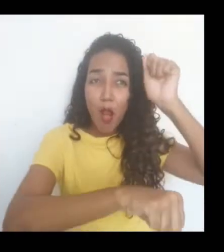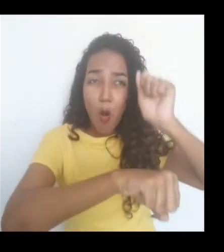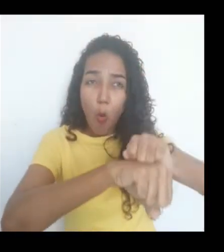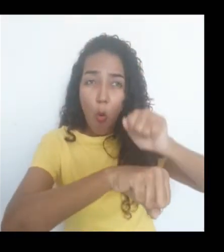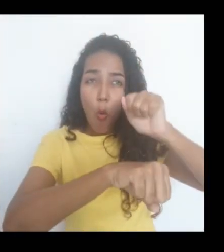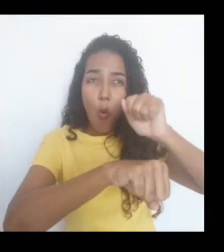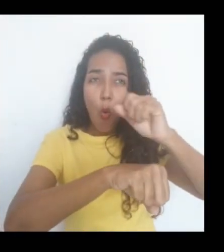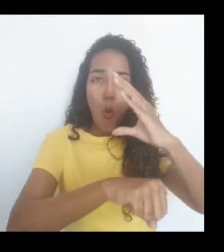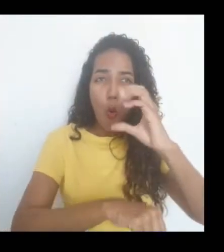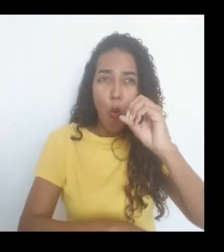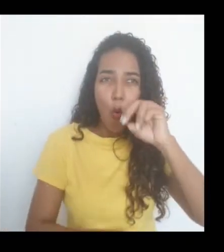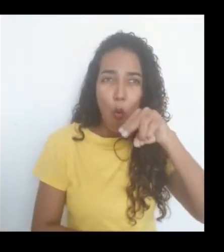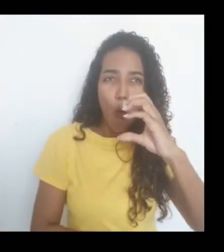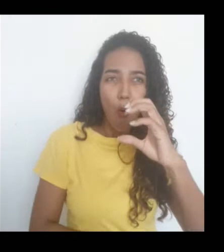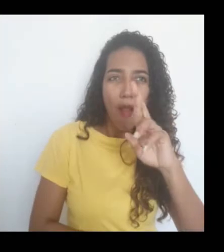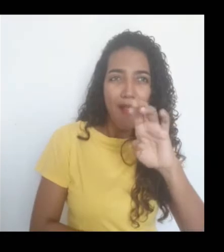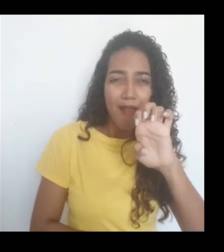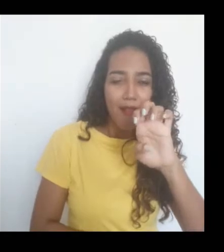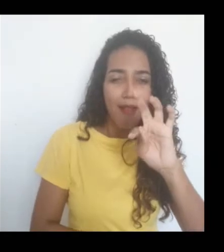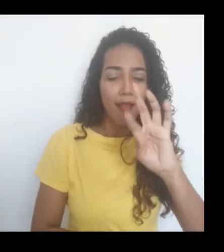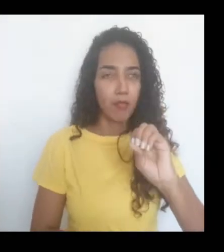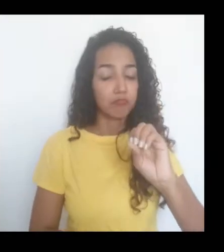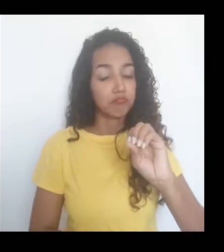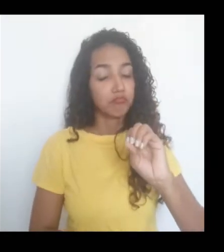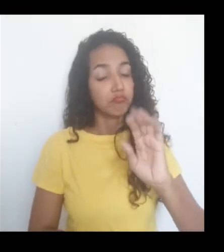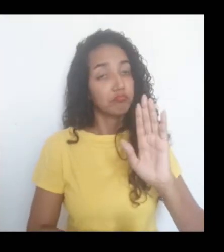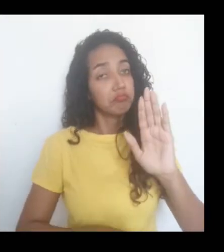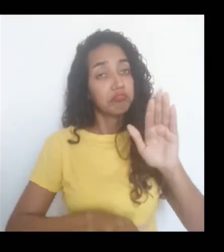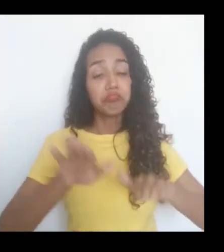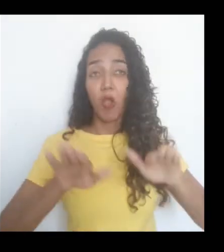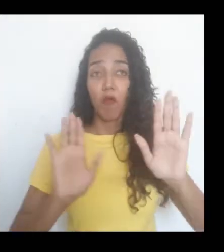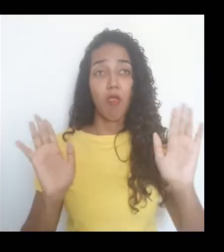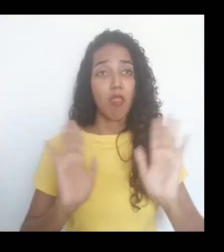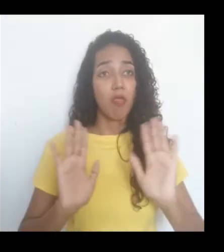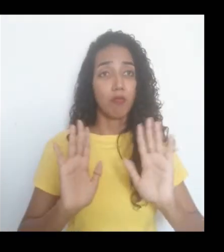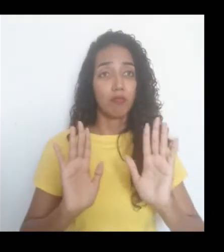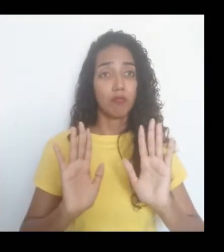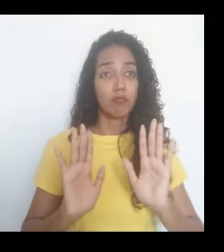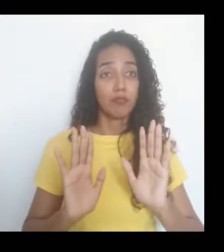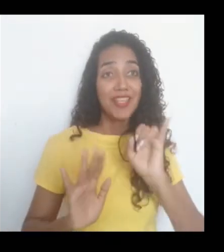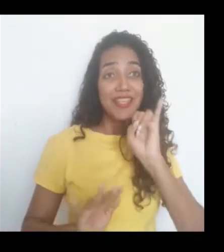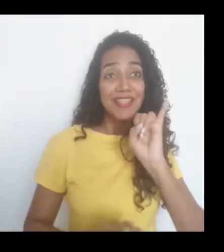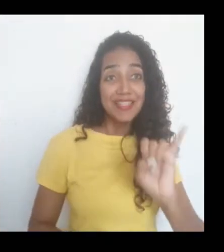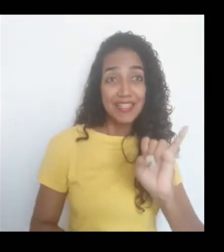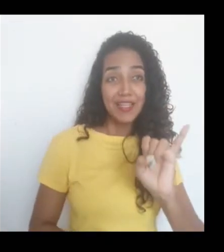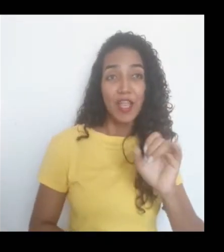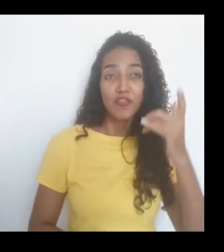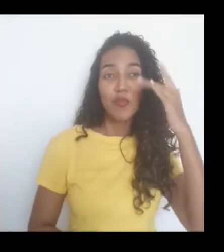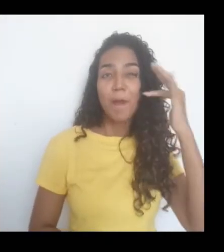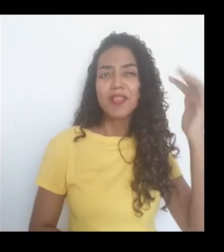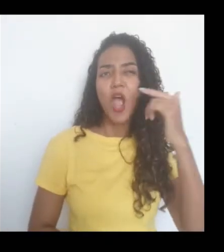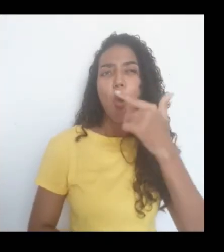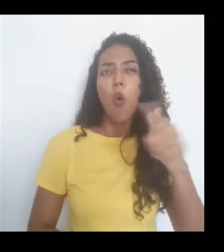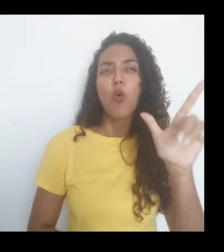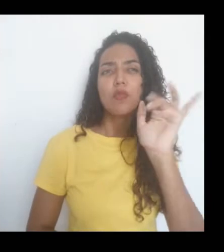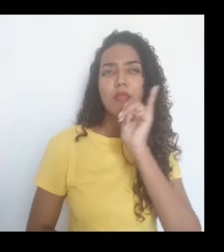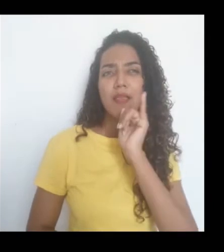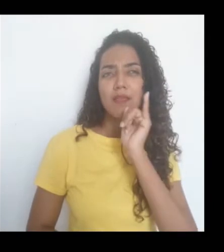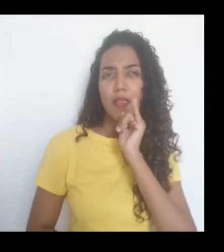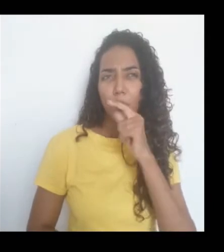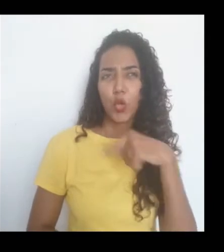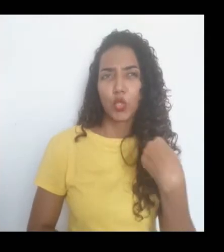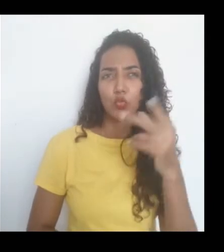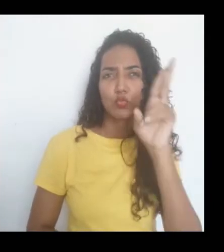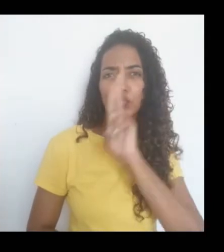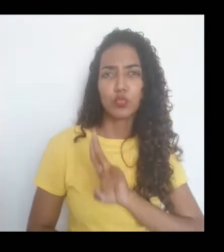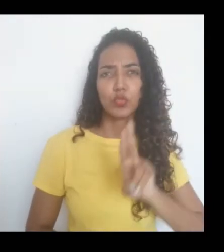toco? Não necessariamente. Se a gente pegar aqui um outro exemplo, que é um exemplo que normalmente a gente utiliza,